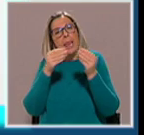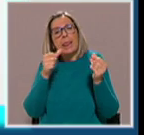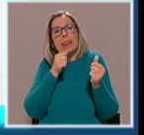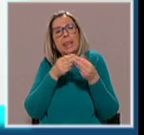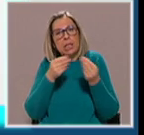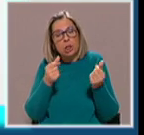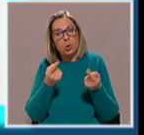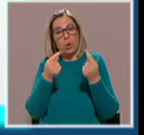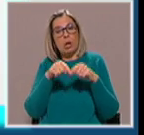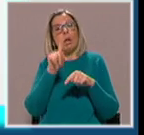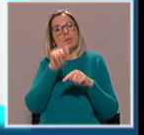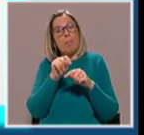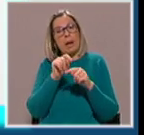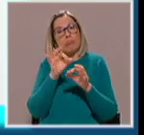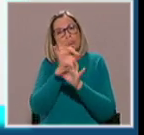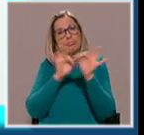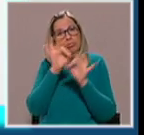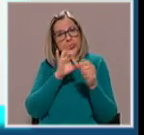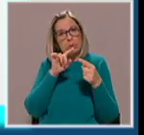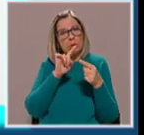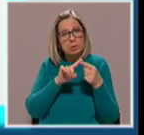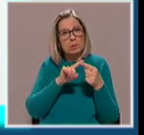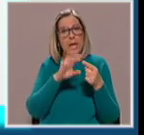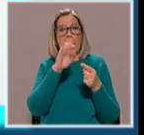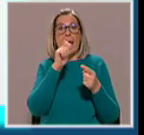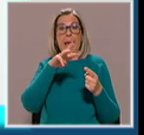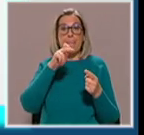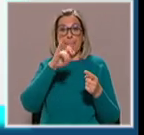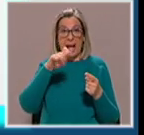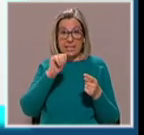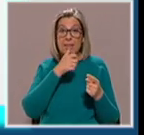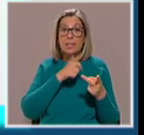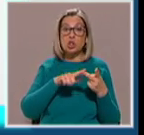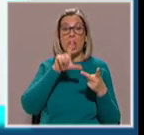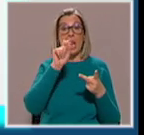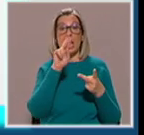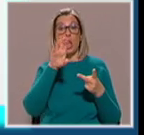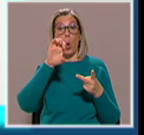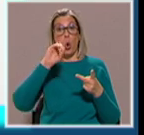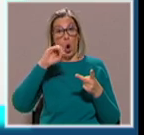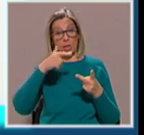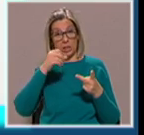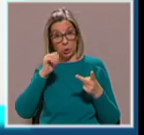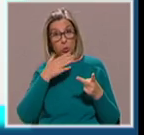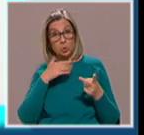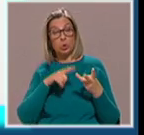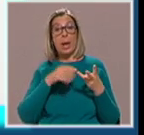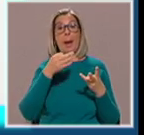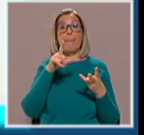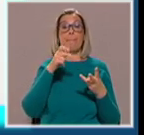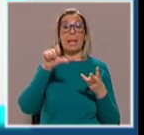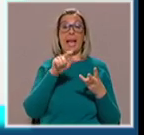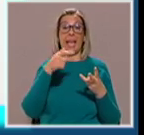as hemácias, os leucócitos e as plaquetas. Da constituição do plasma faz parte essencialmente a água,